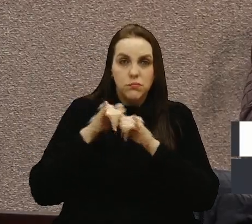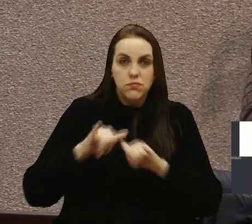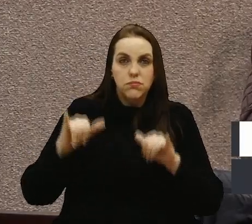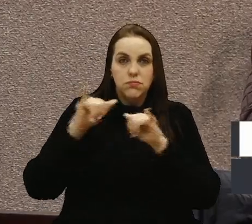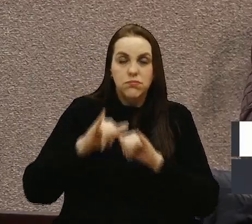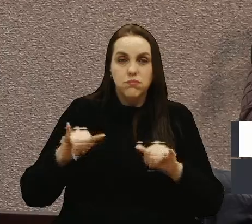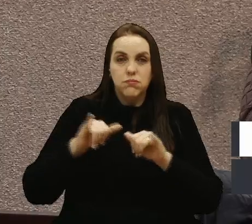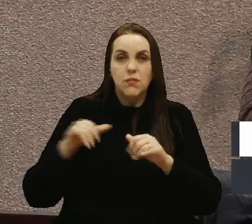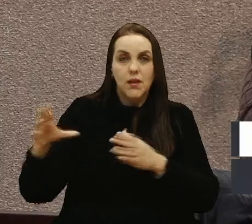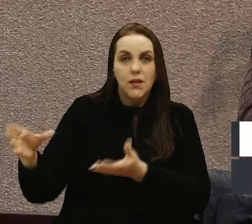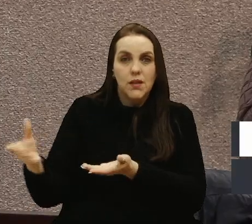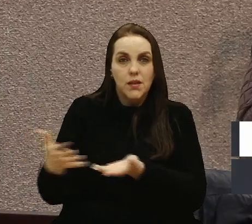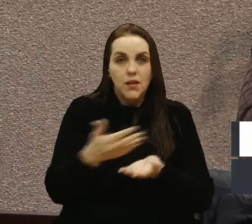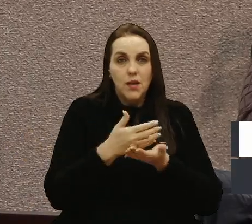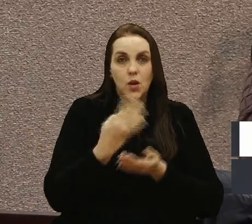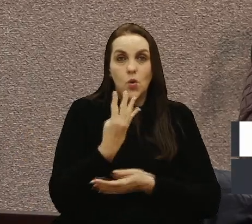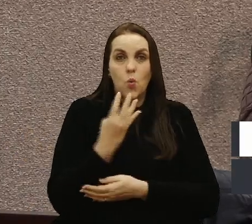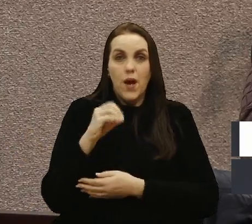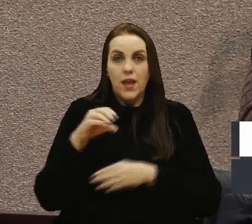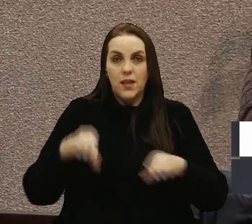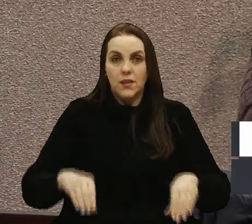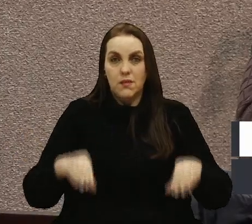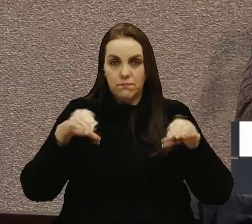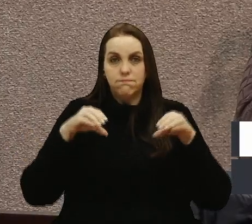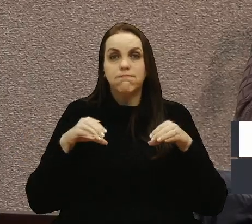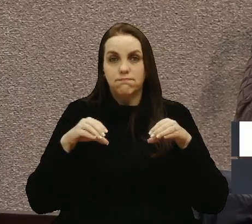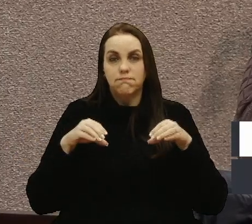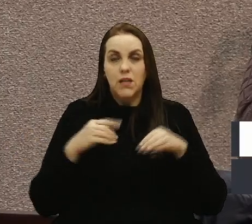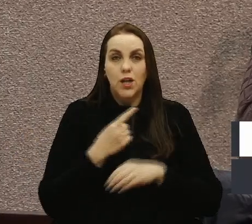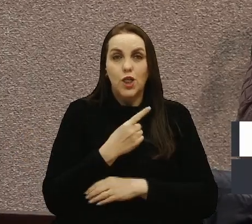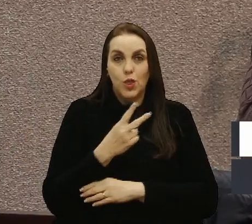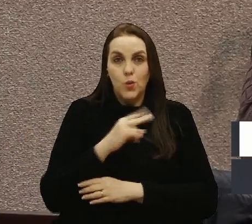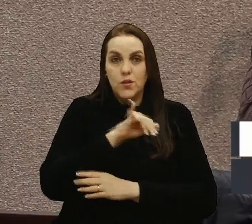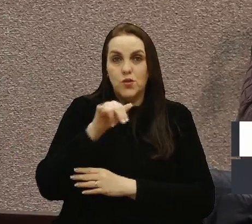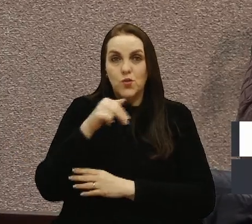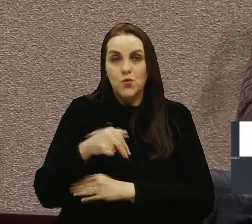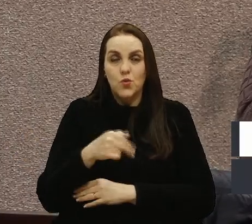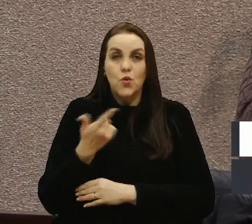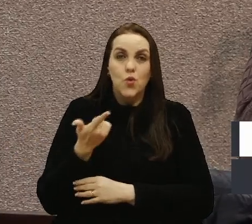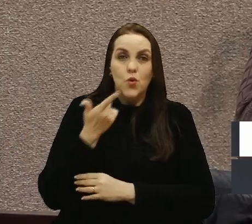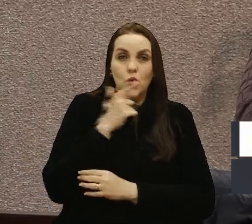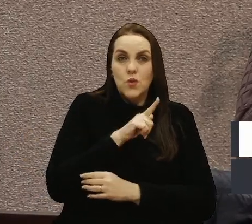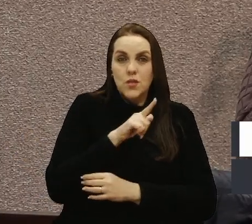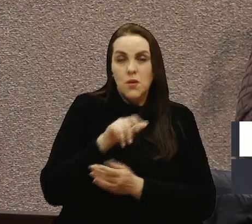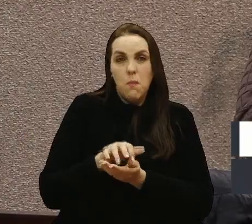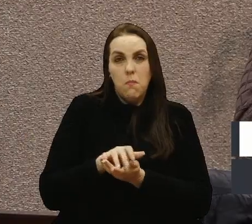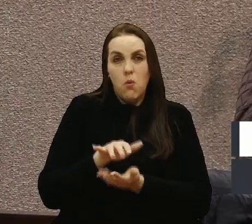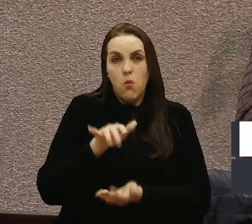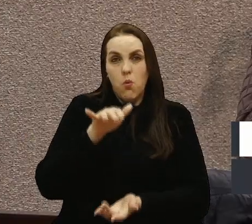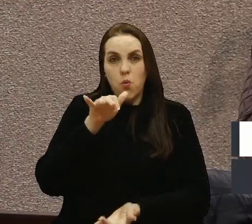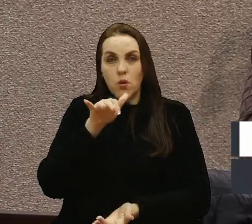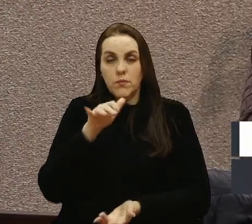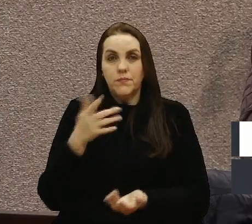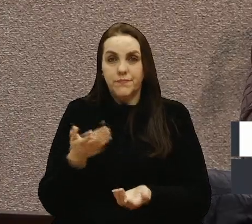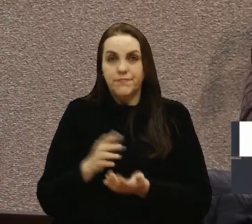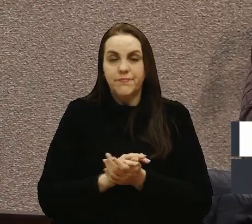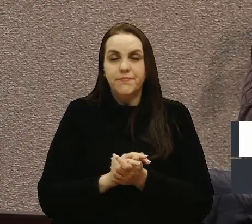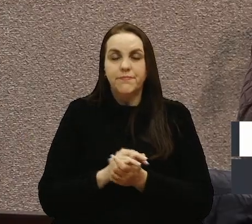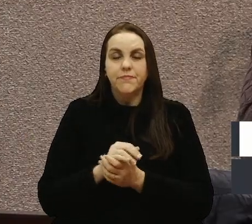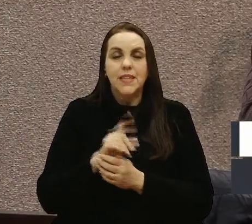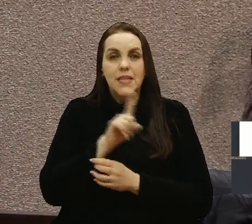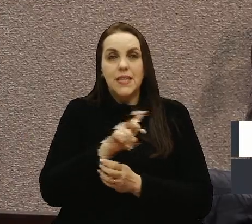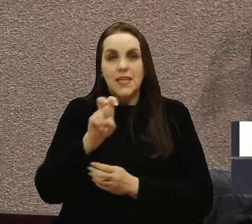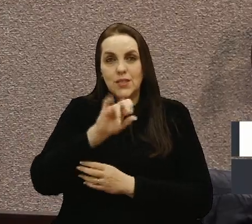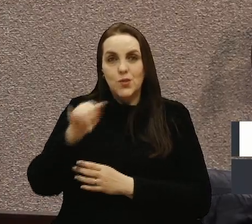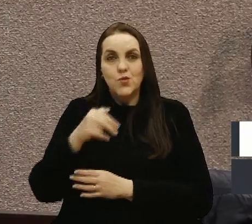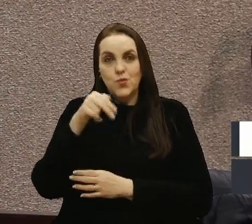40 cobertores e no dia 12 de junho nós conseguimos chegar ao montante final. E no dia 15 de junho nós